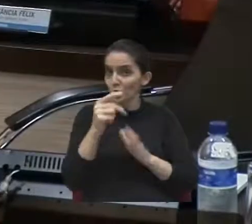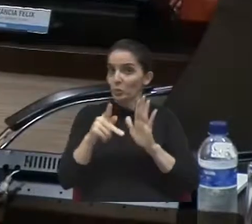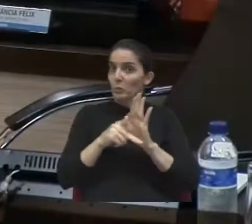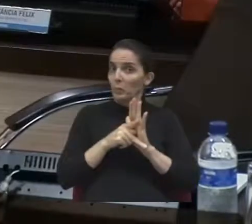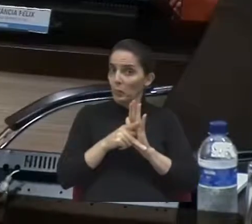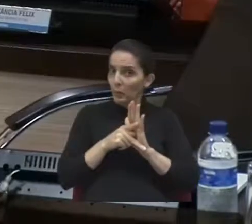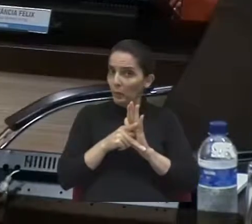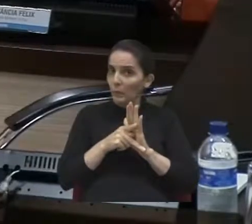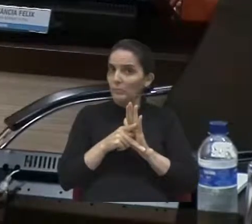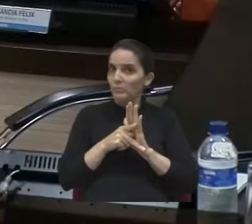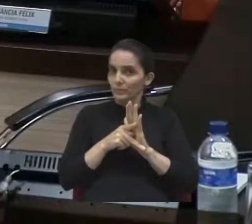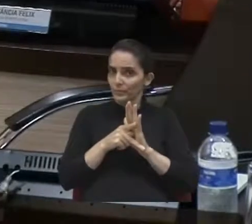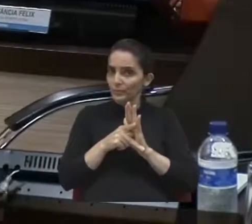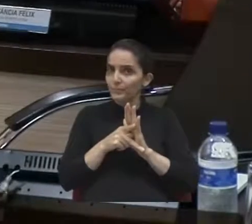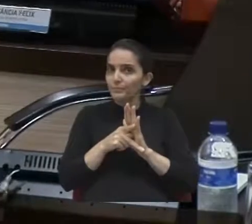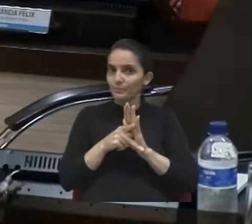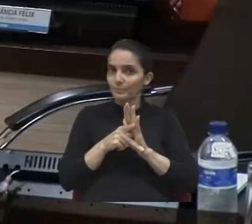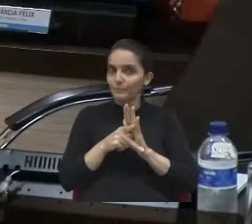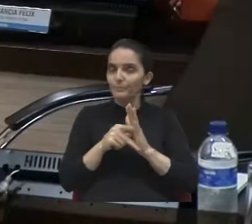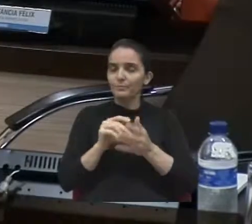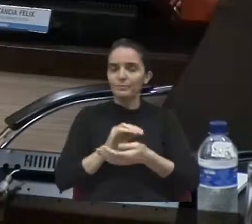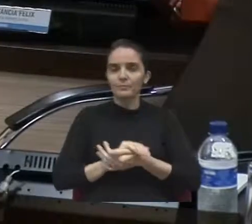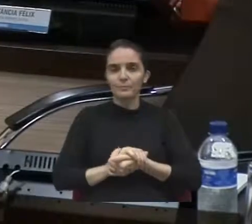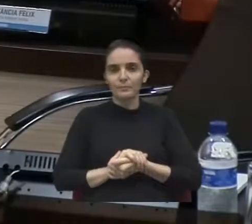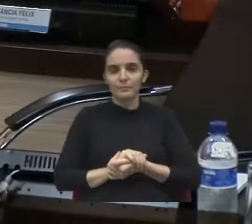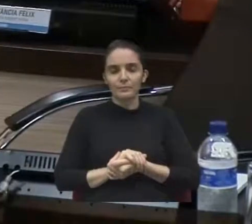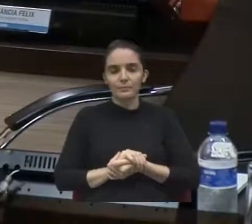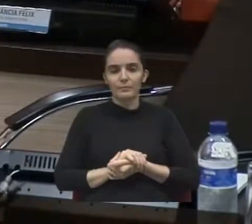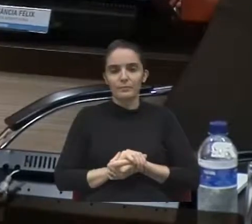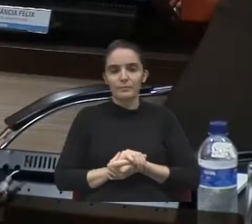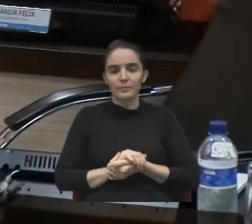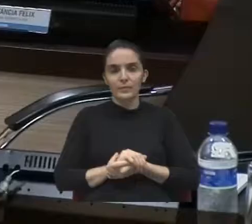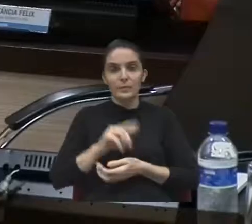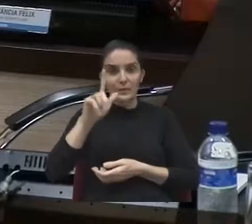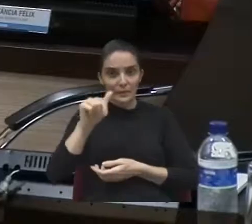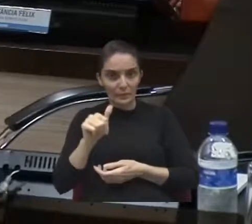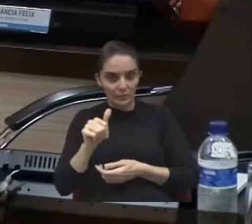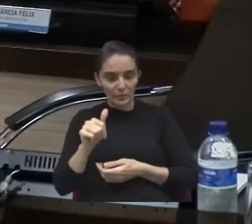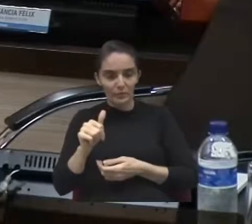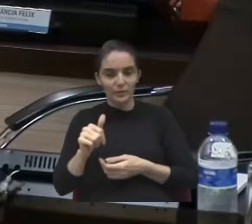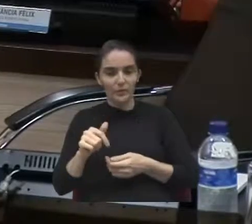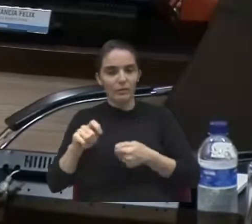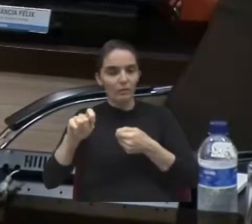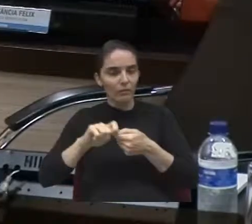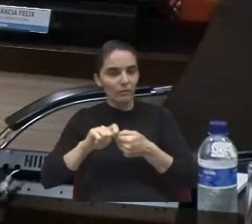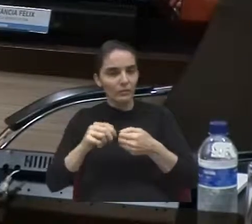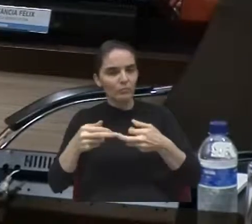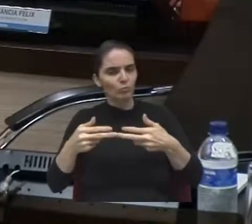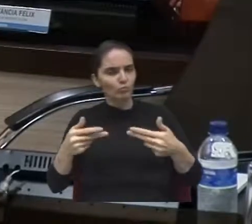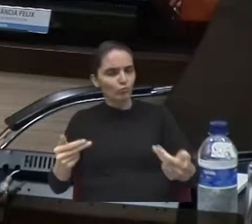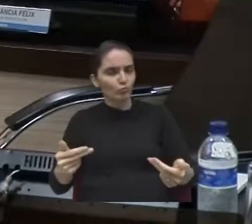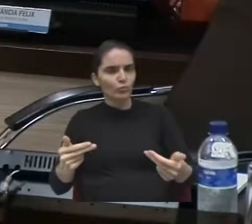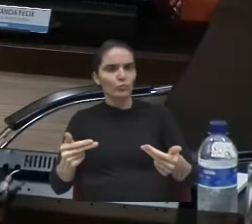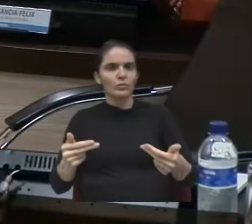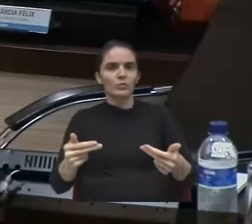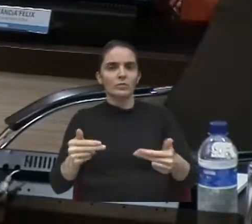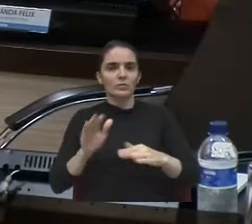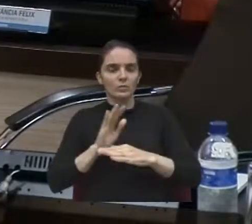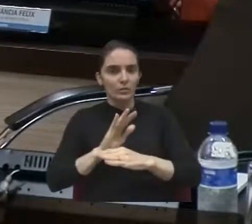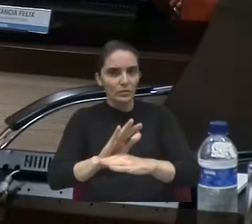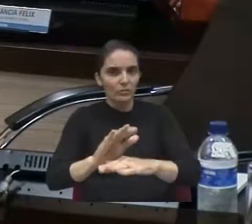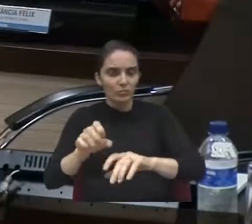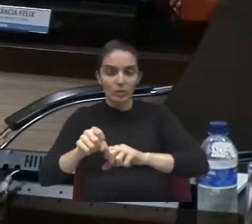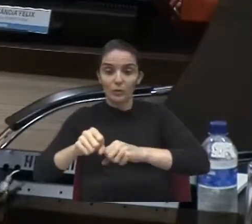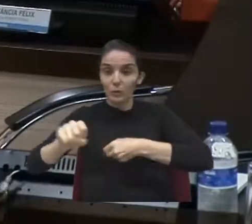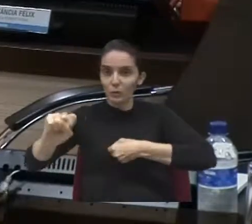de alguma forma, com coisas que poderão contribuir, obviamente, para a sua profissão, para a sua formação enquanto profissional, mas que